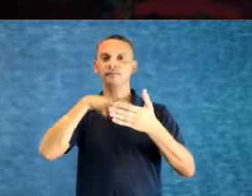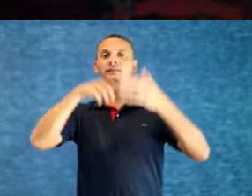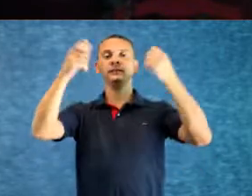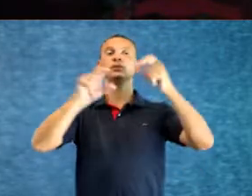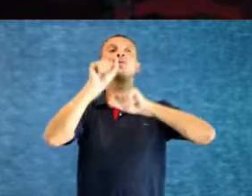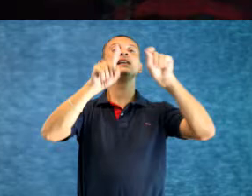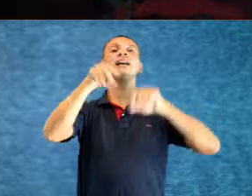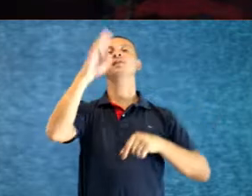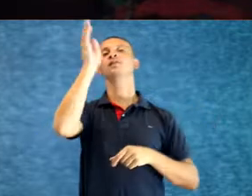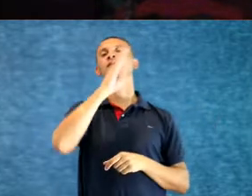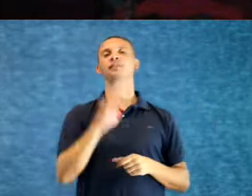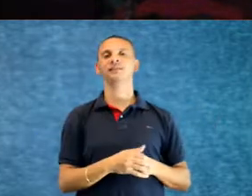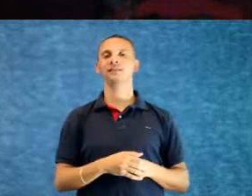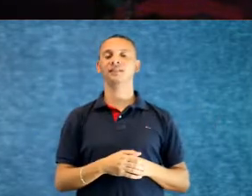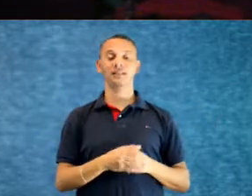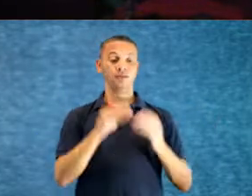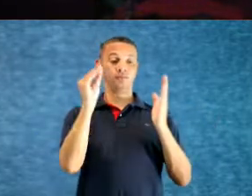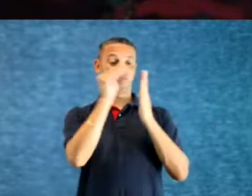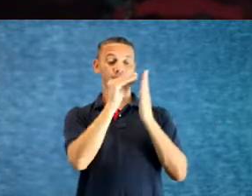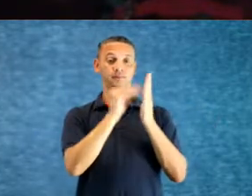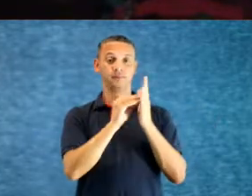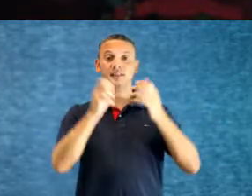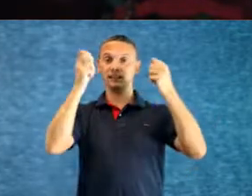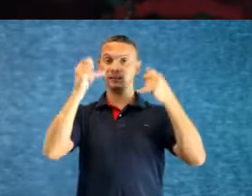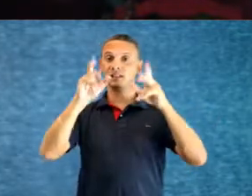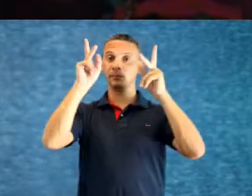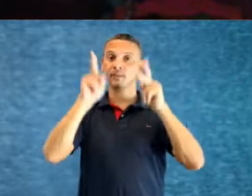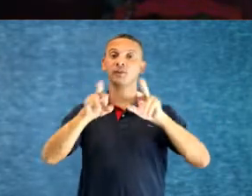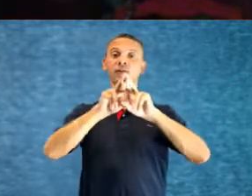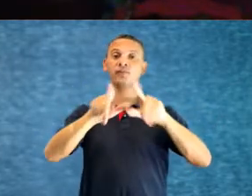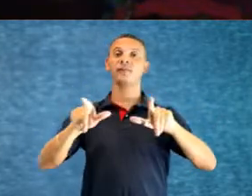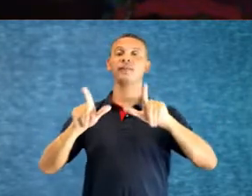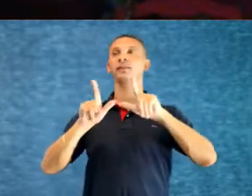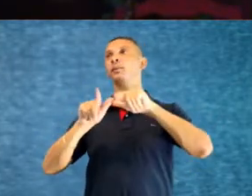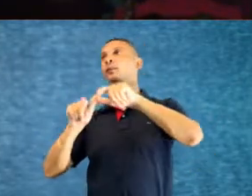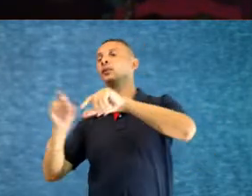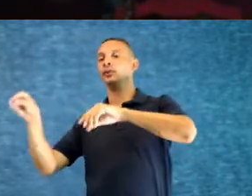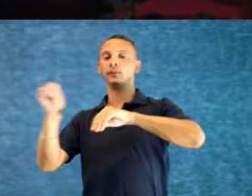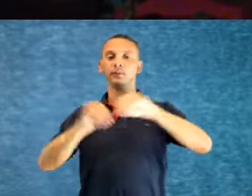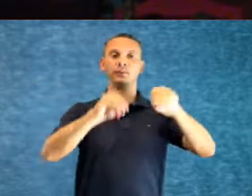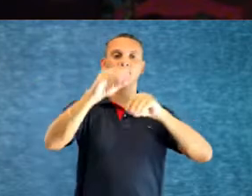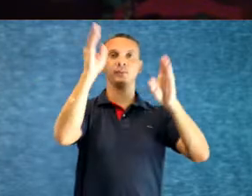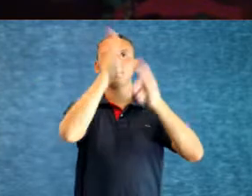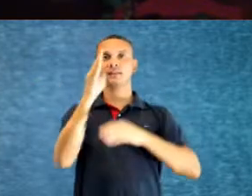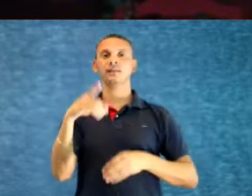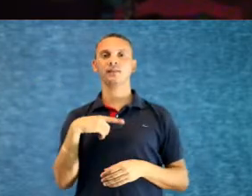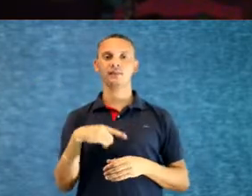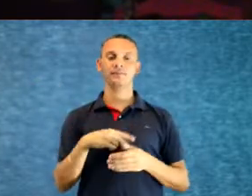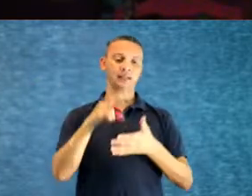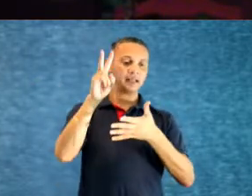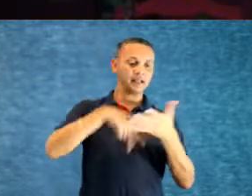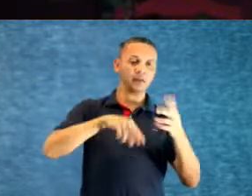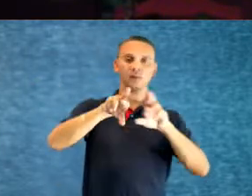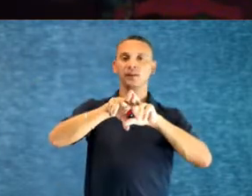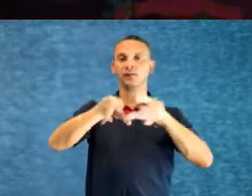não se tornou uma positivista. Até ele diz numa carta para alguém lá dele, eu